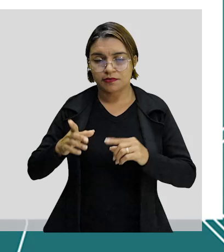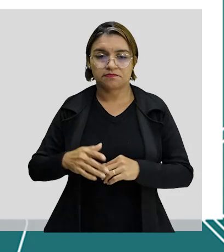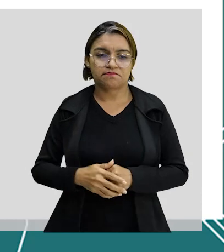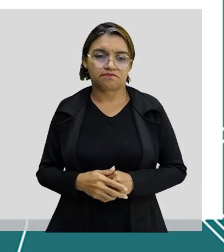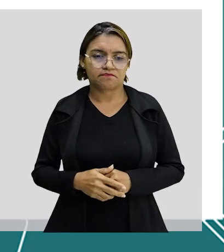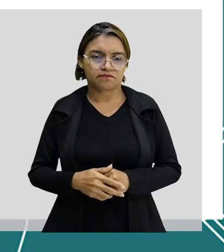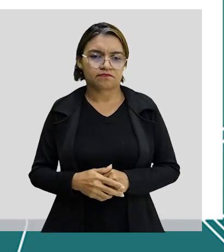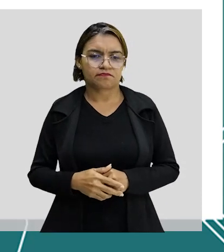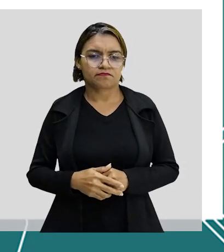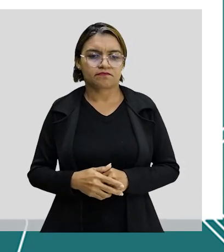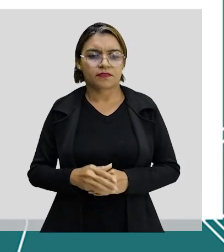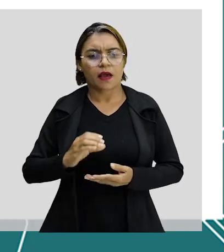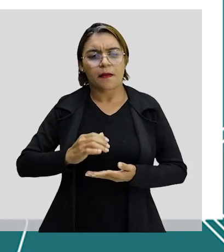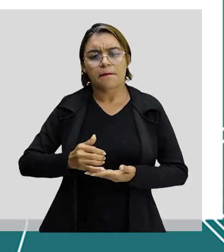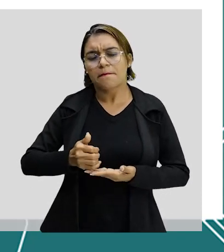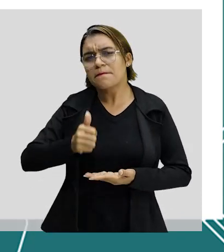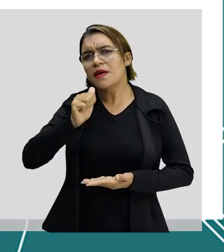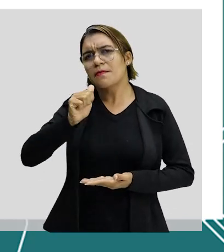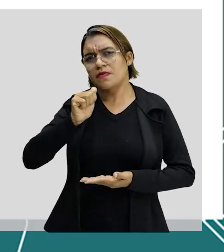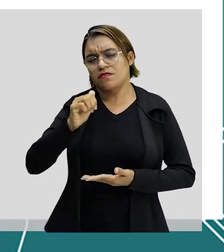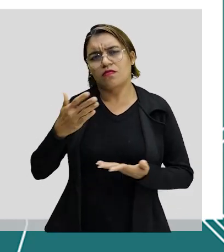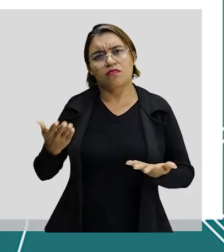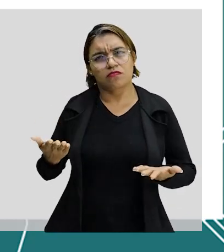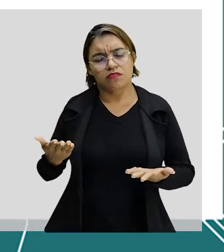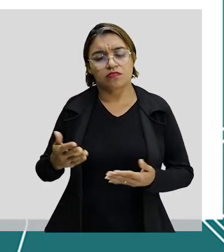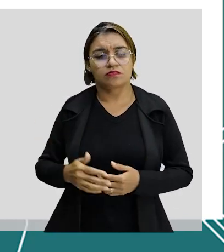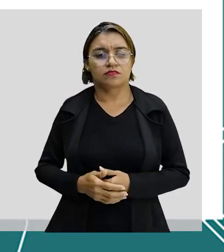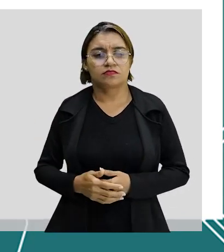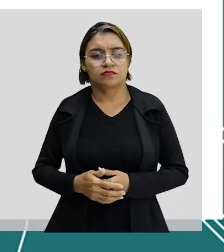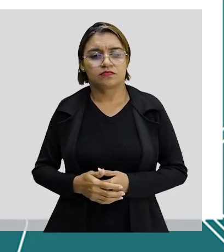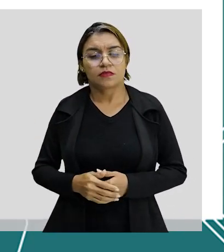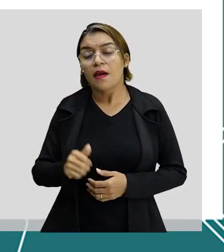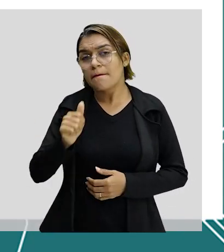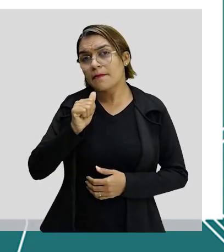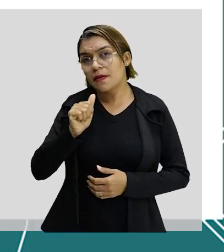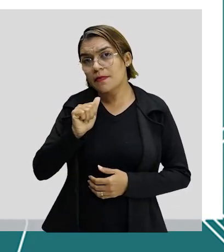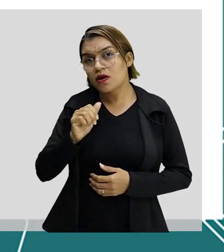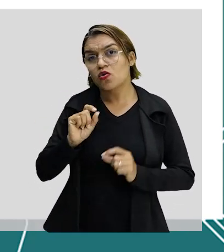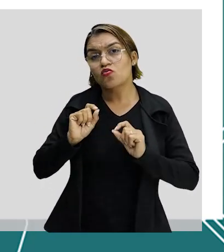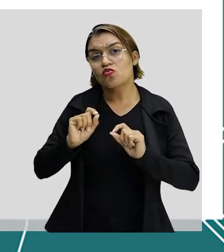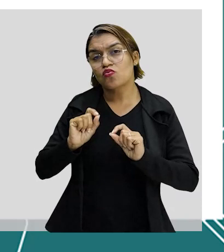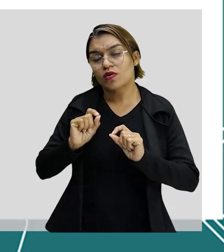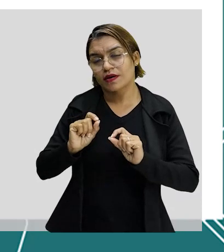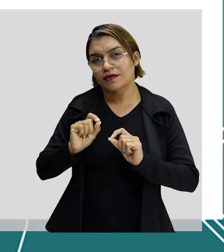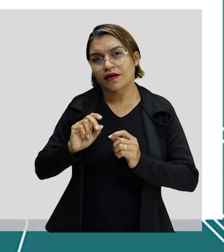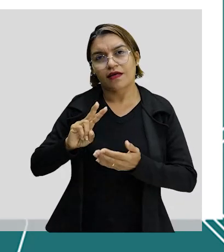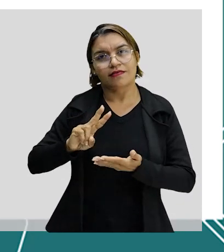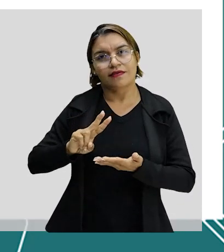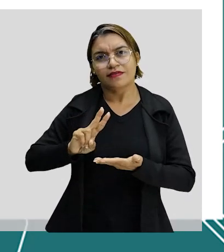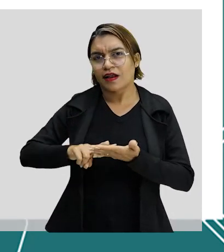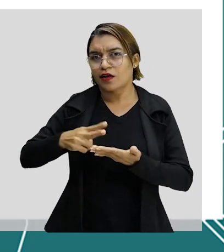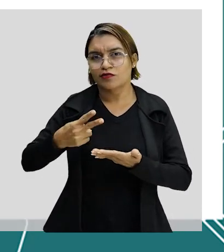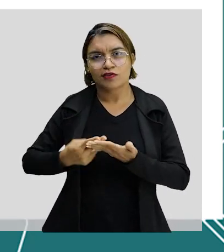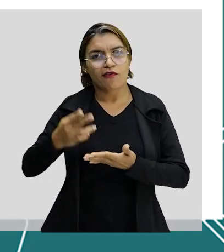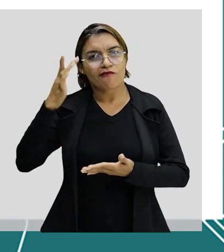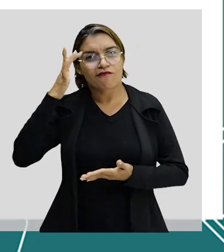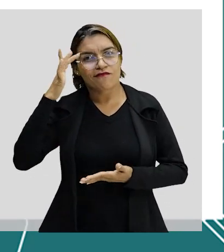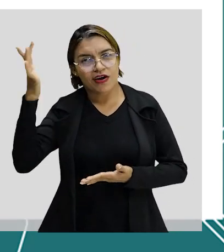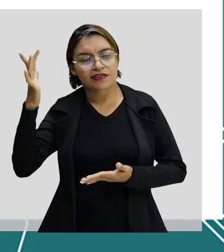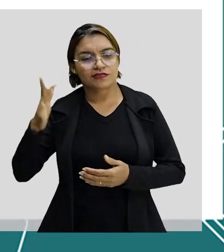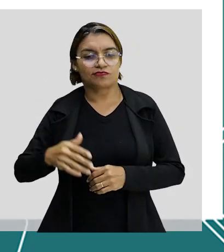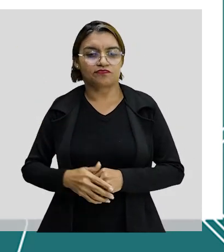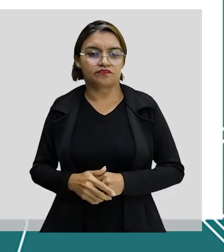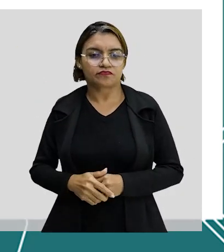beber? E para beber? E para beber. A tradução é bem fácil, tá? Um vaso